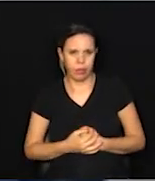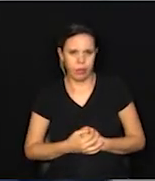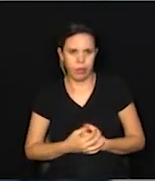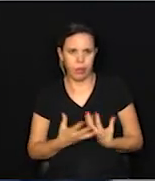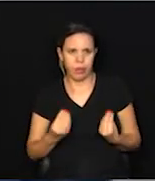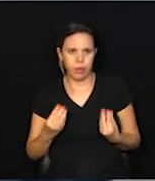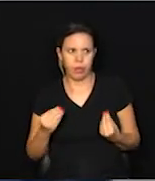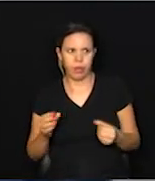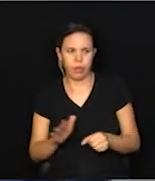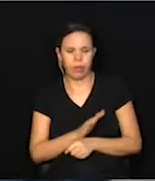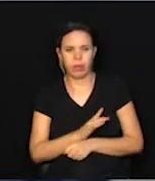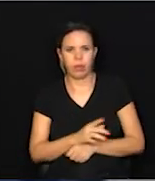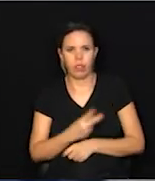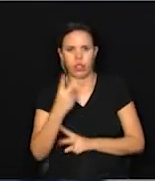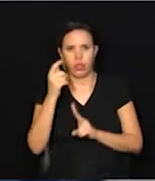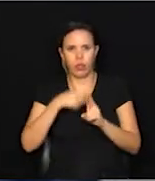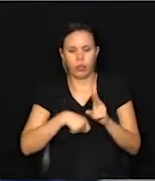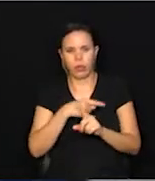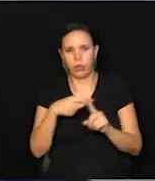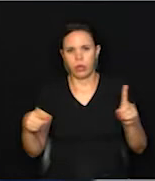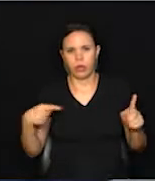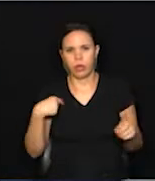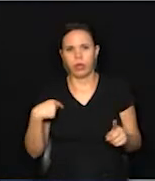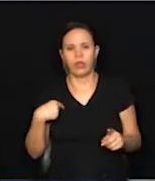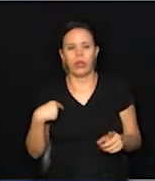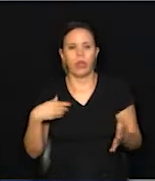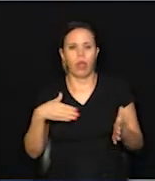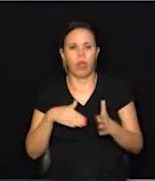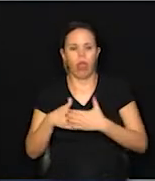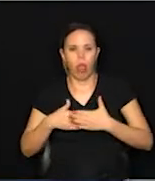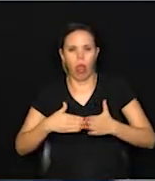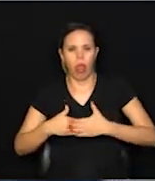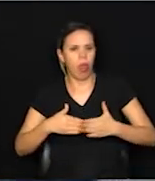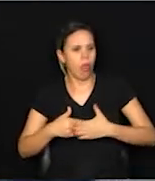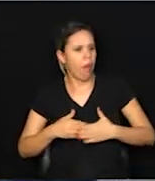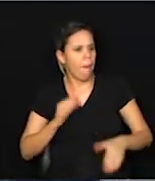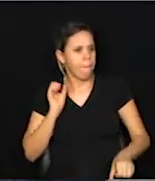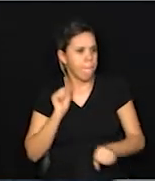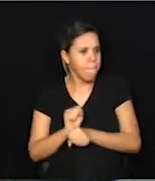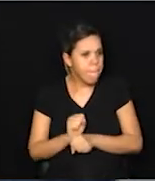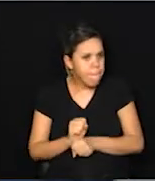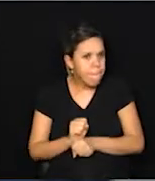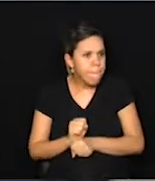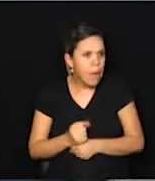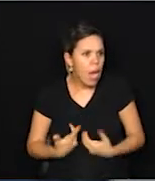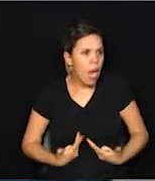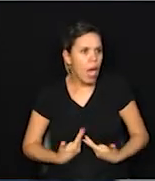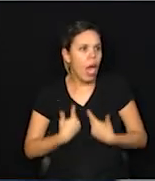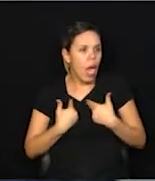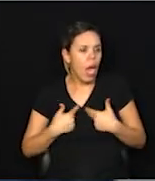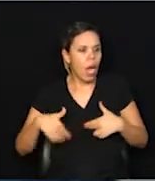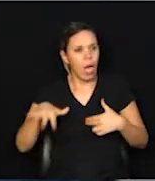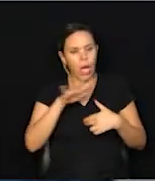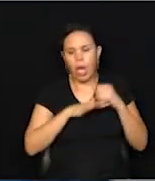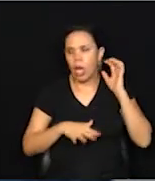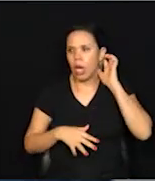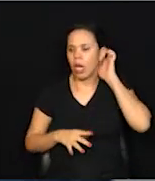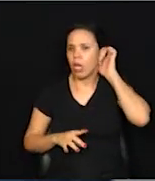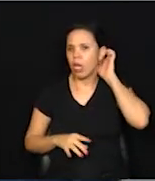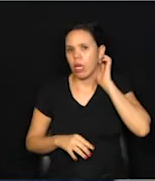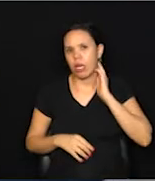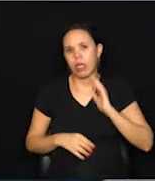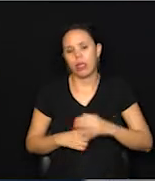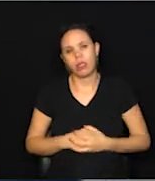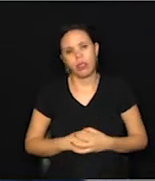E fazem 2 meses e meio que eu estou bloqueando cirurgia eletiva. Mas não é só eletiva, aquela eletiva cosmética,